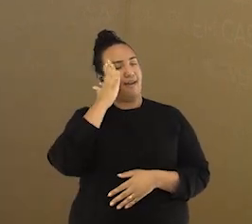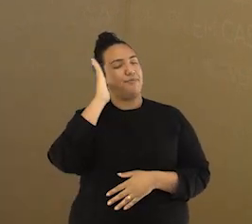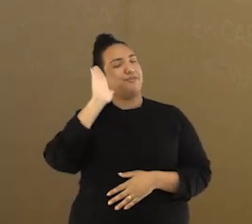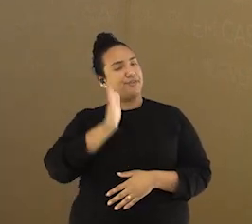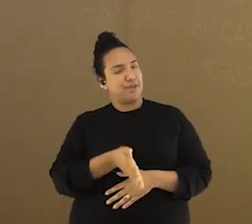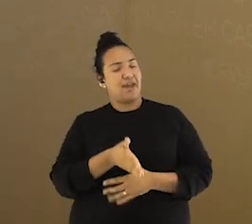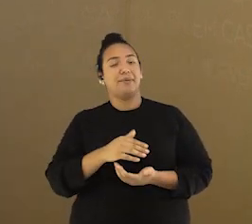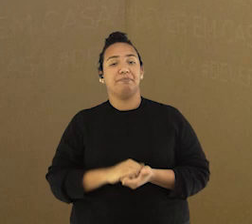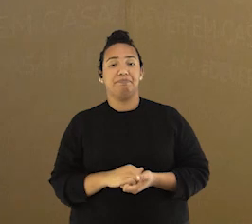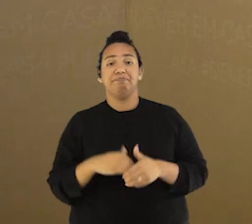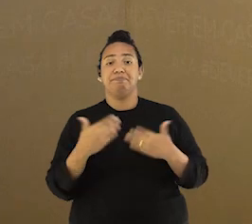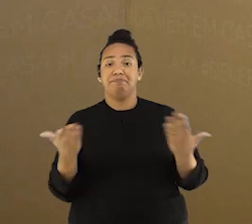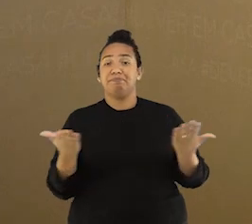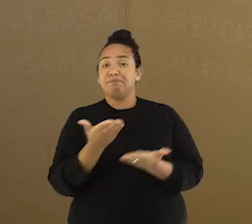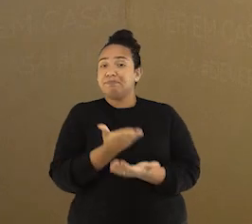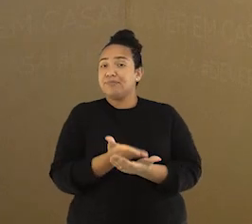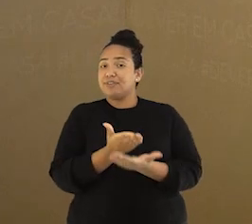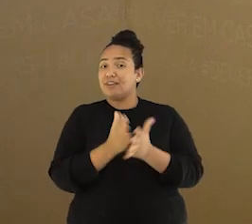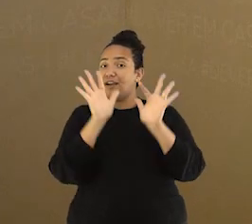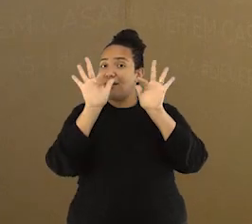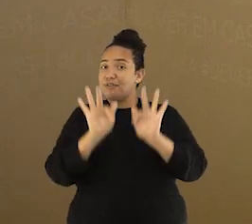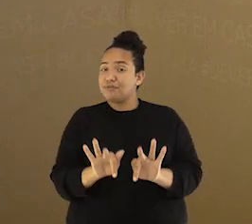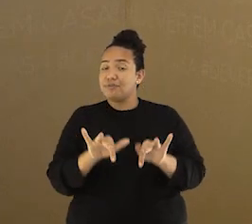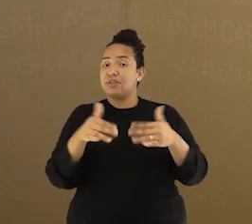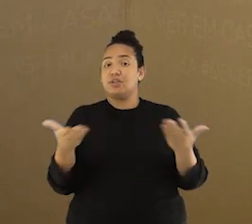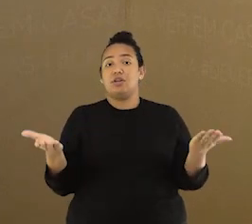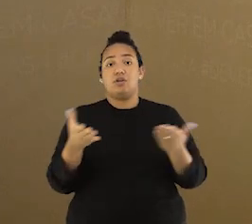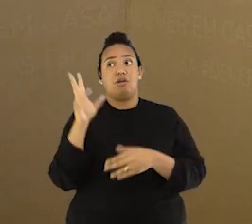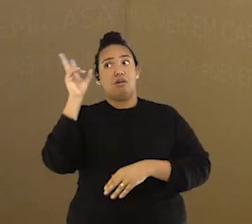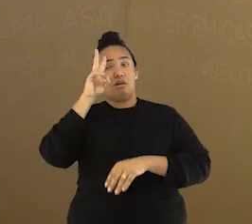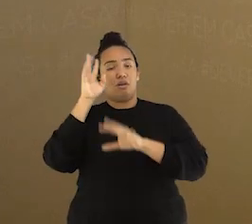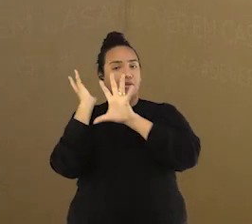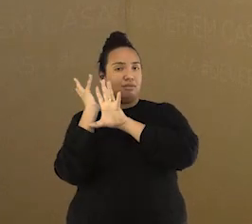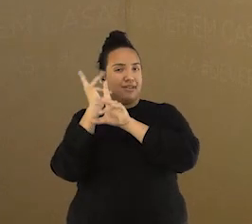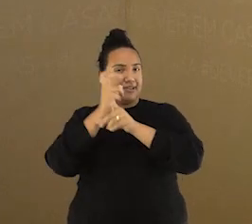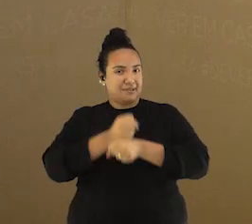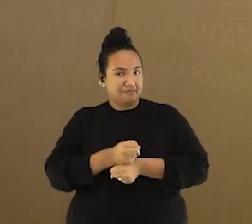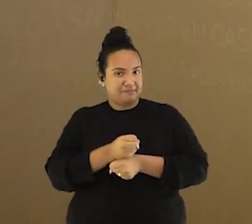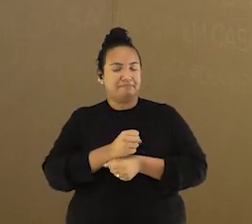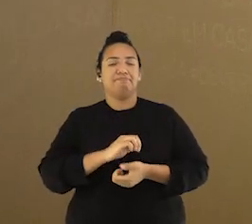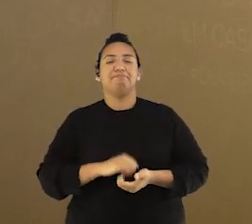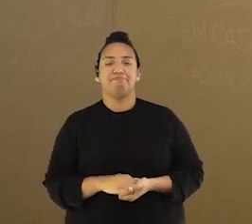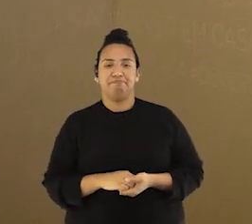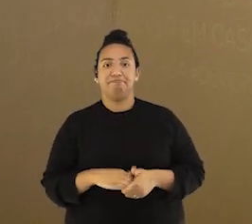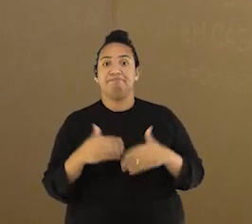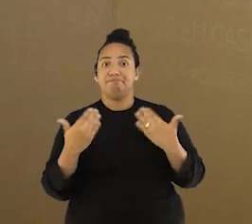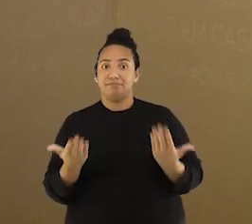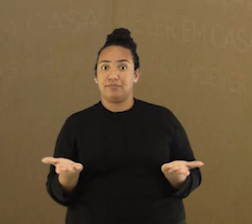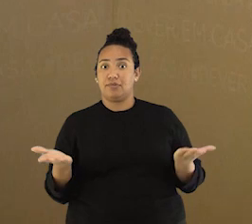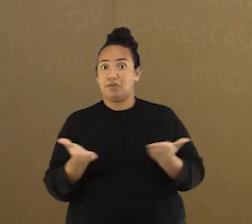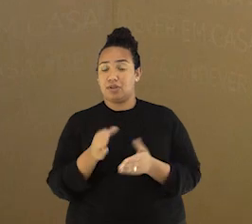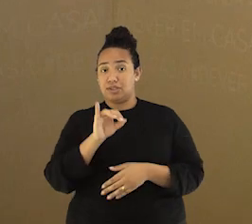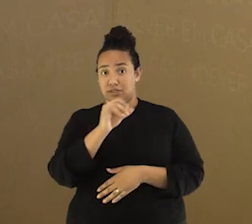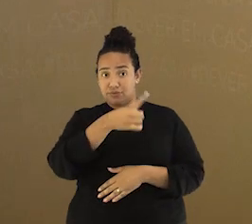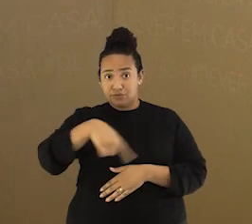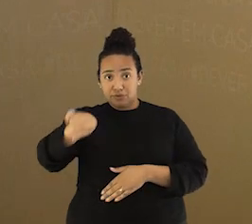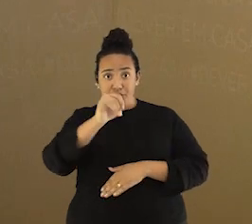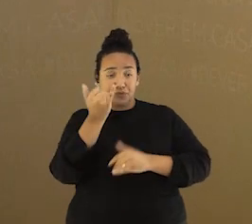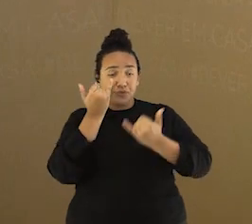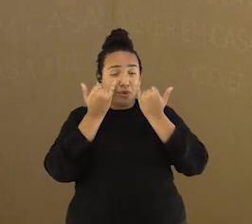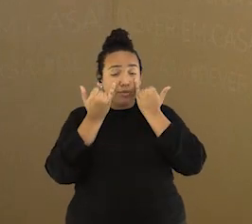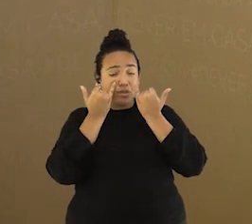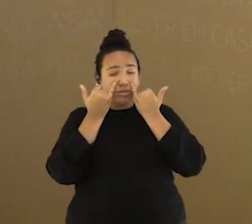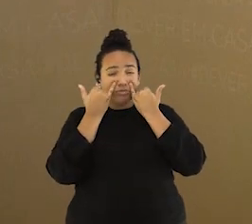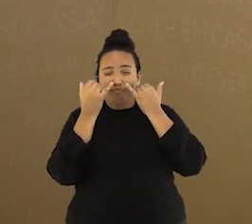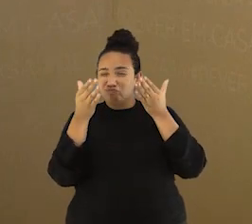nossa aula está terminando, chegou a hora de relembrar o que vimos hoje. Então, se você perdeu alguma coisa,